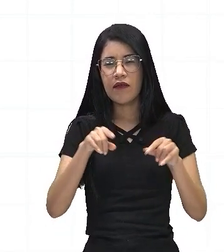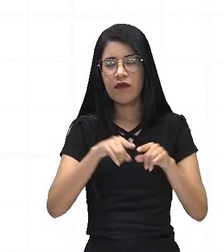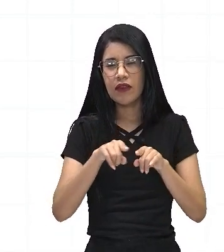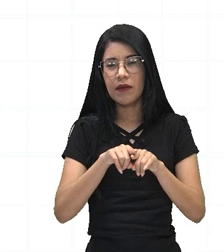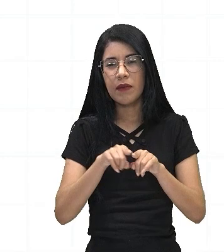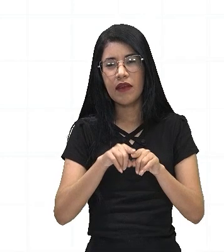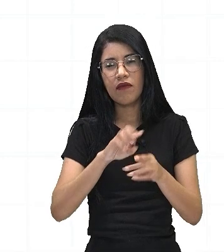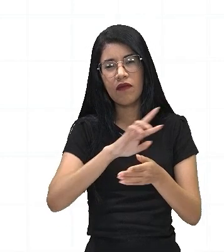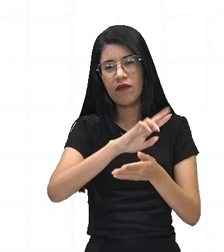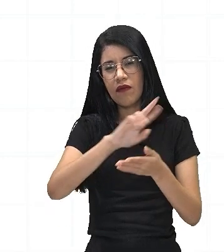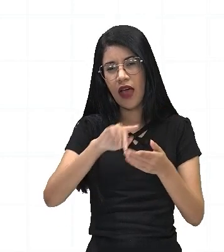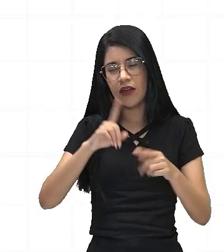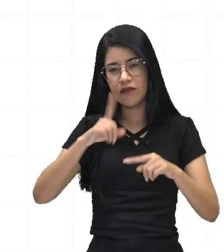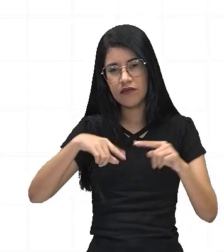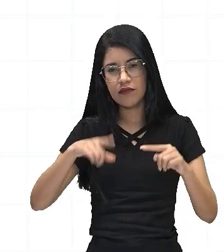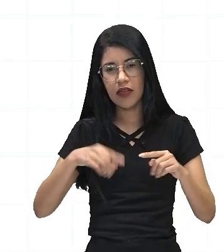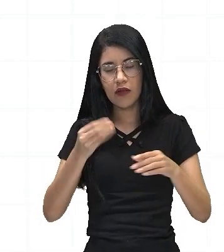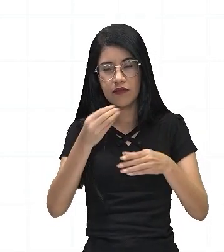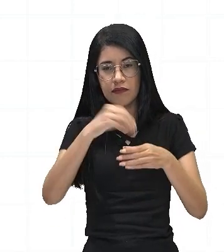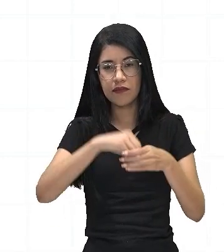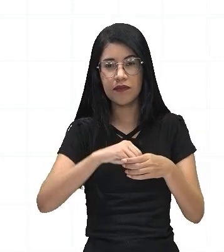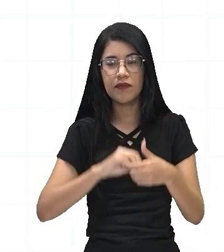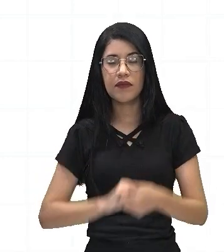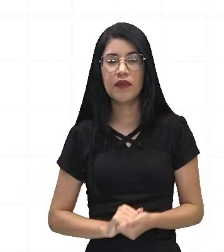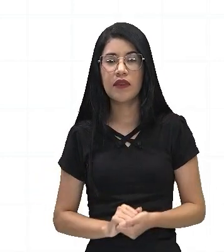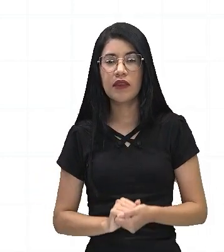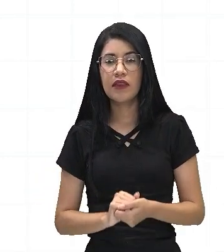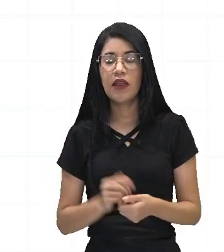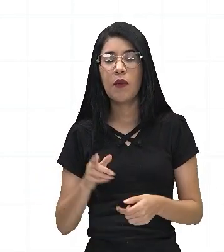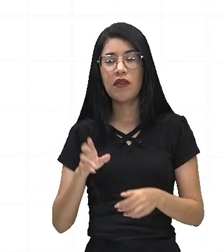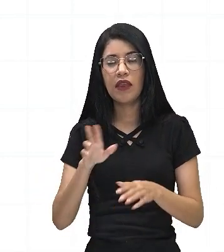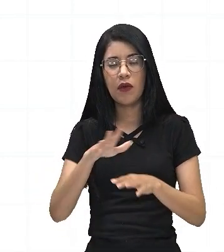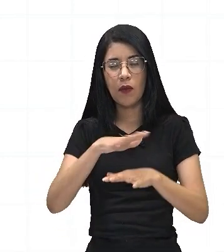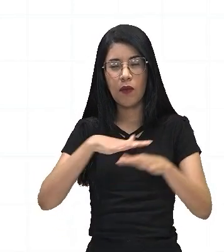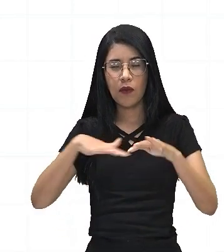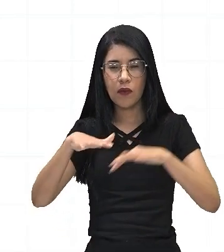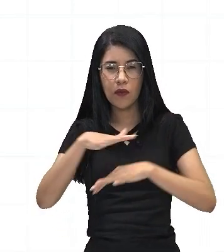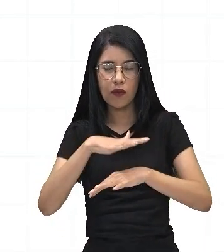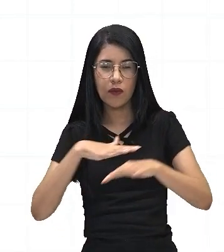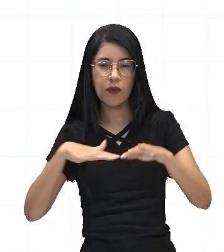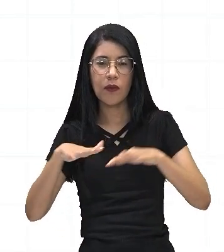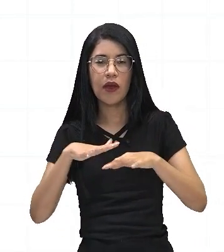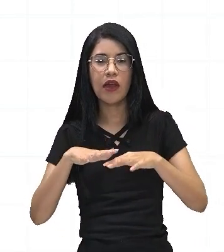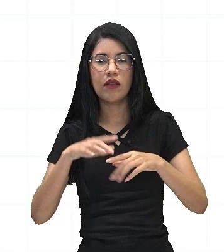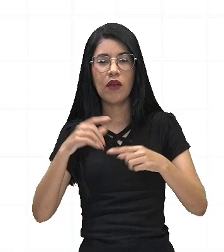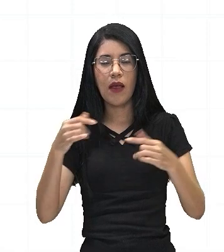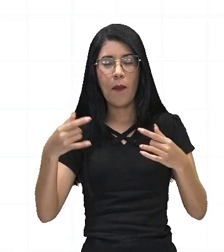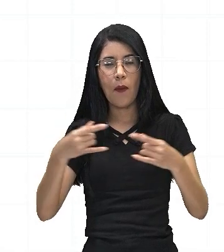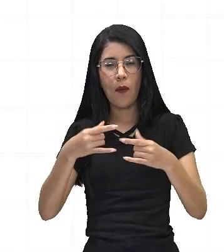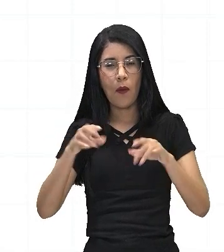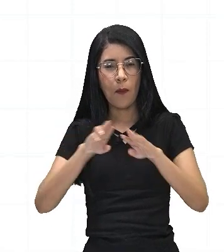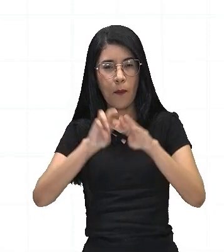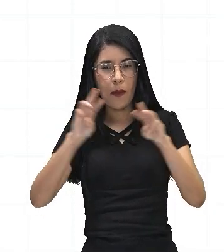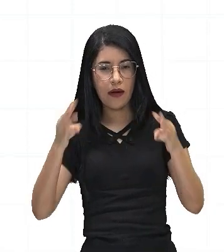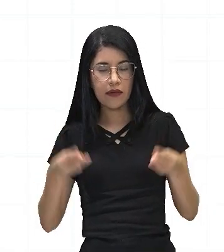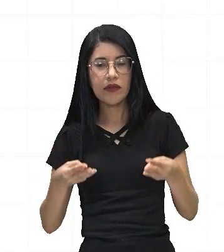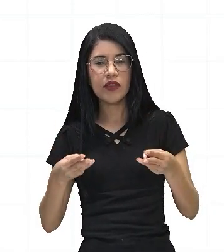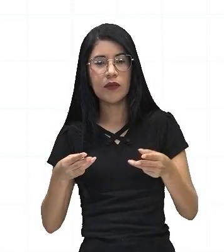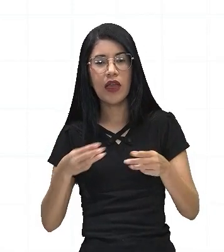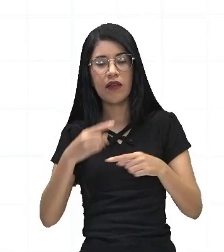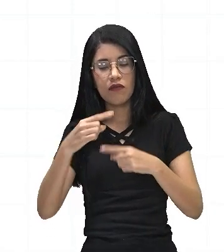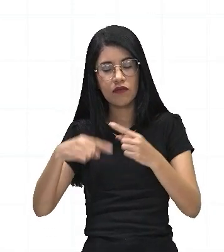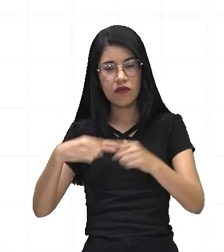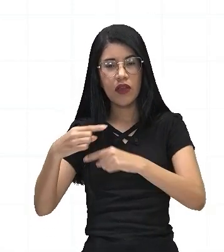voltas. Quando há movimento relativo entre o campo magnético dos ímãs e a espira, ocorre o surgimento de uma